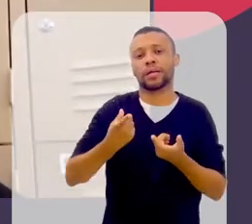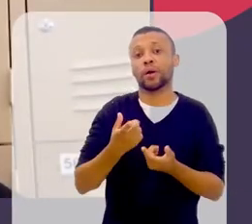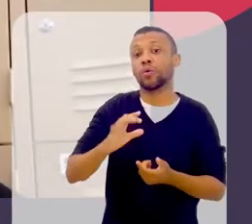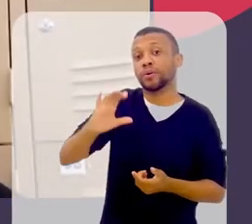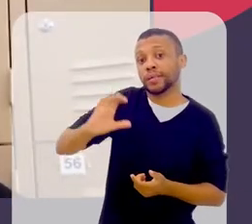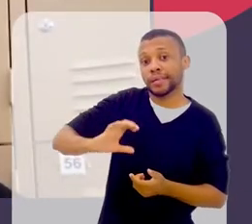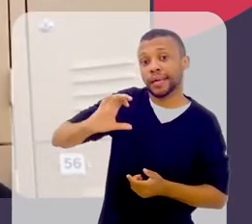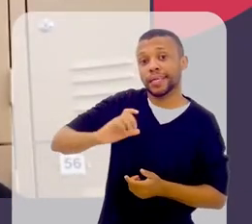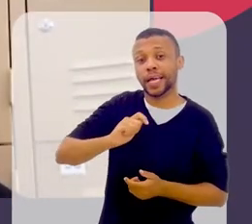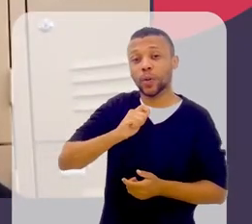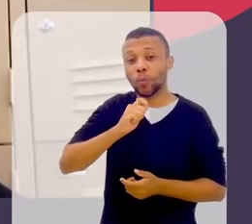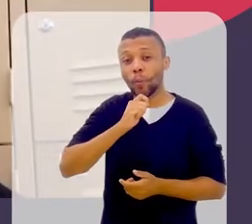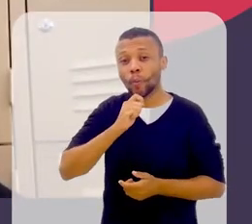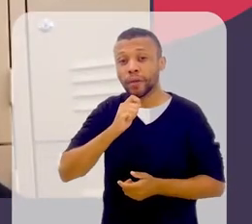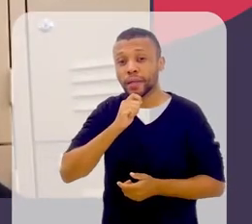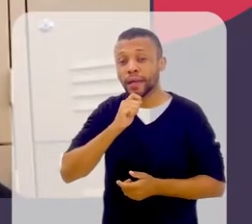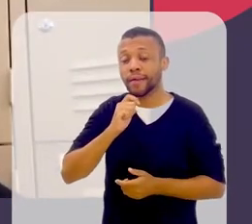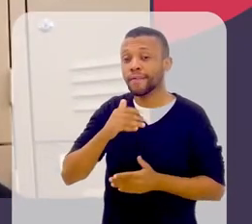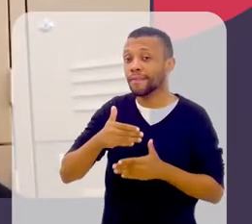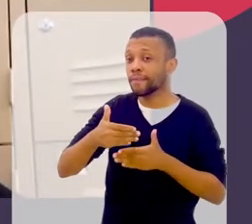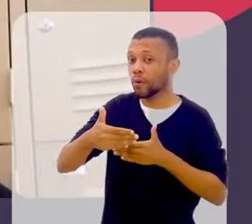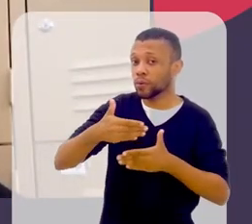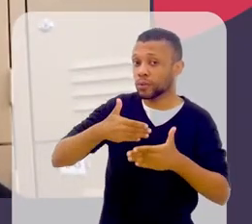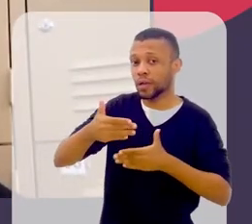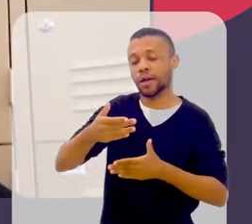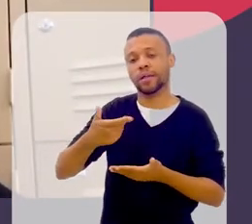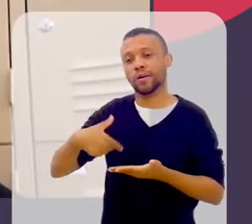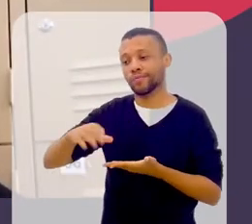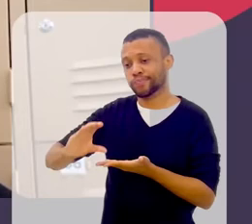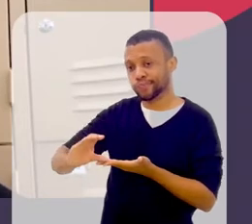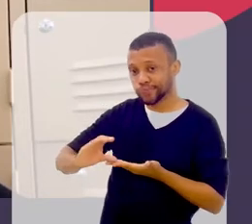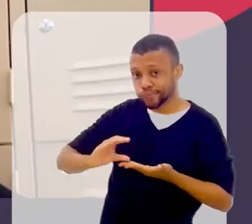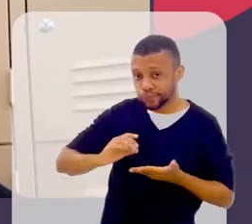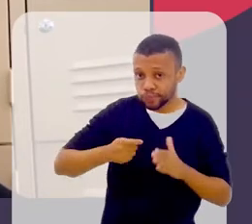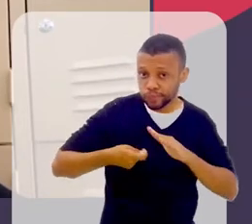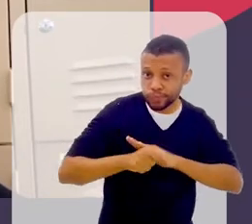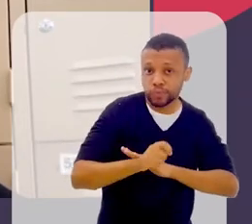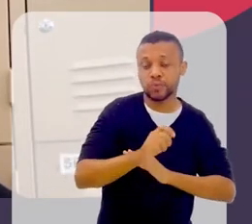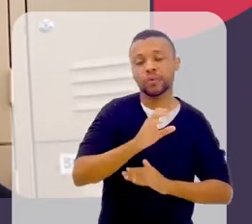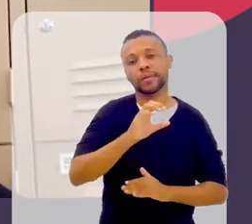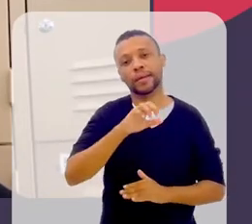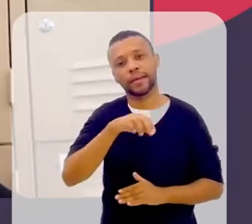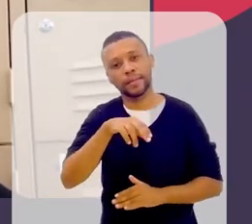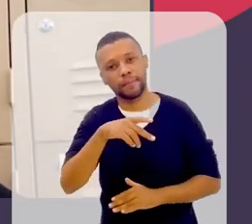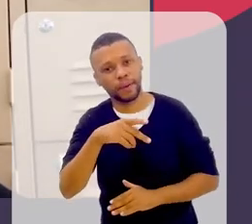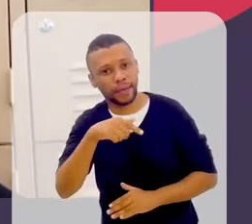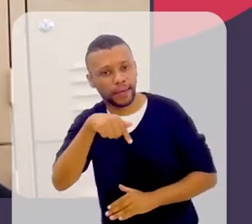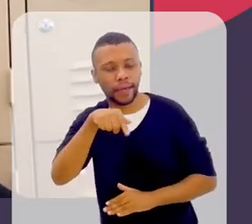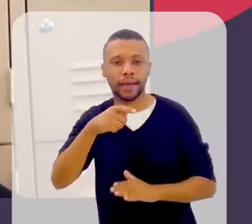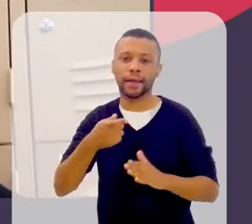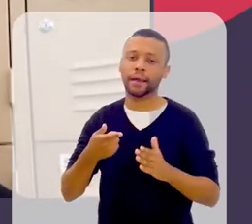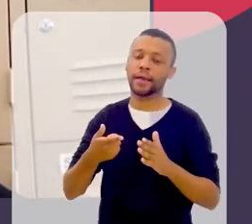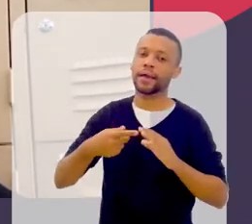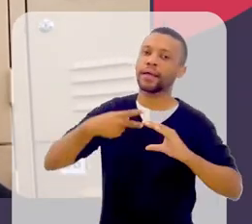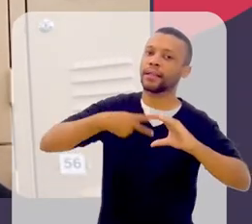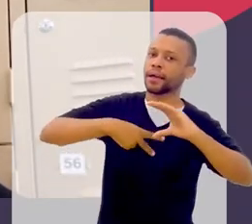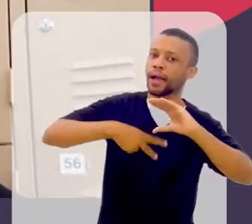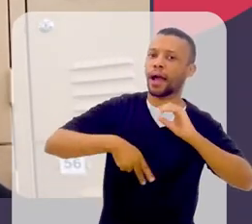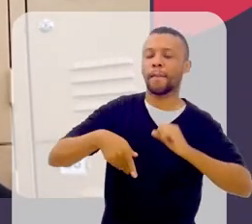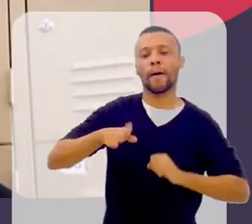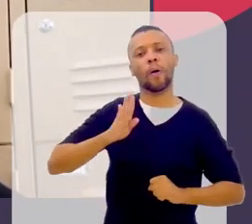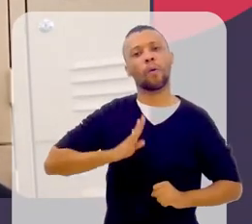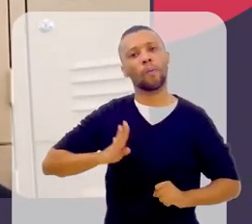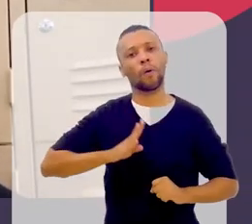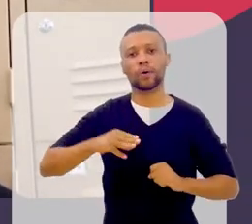retomada Que é para o que Ciências Sem justamente Fronteiras. o Ciências Sem Fronteiras, os investimentos do CNPq e da CAPES, né, com bolsas de